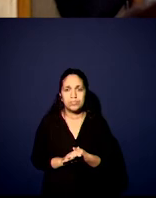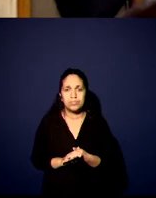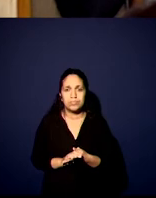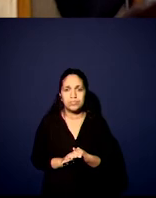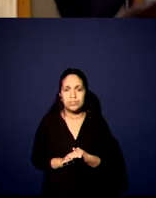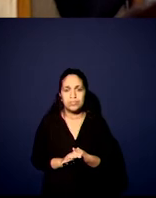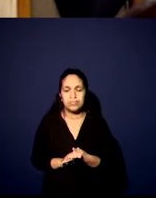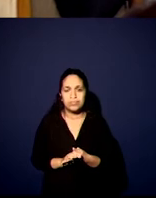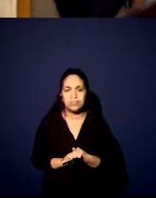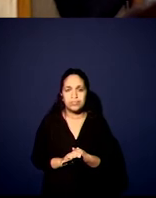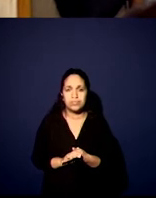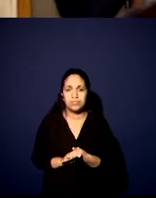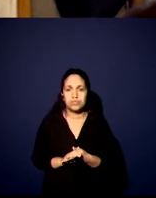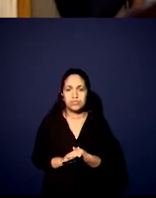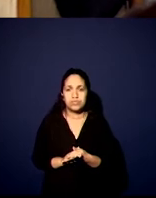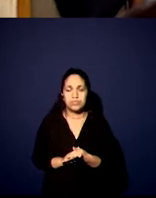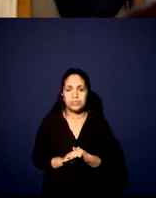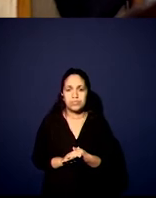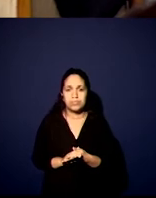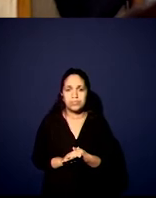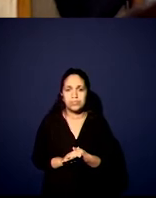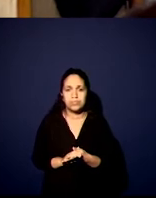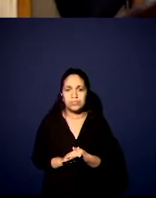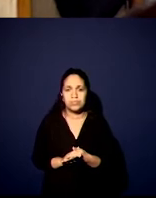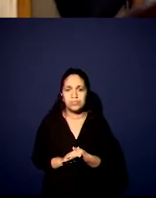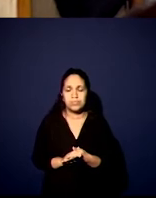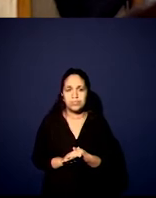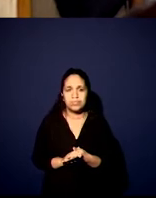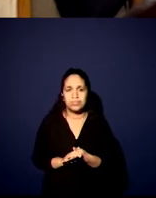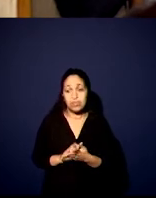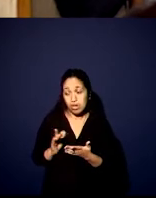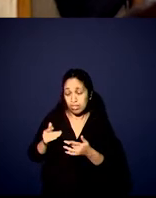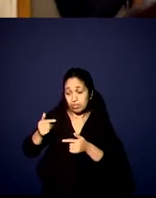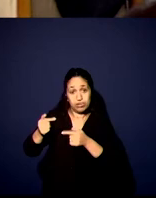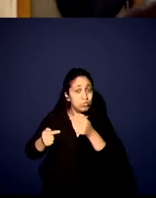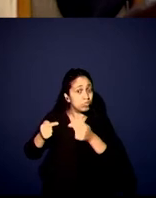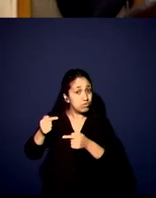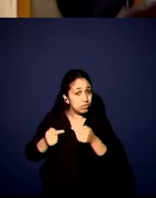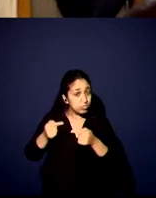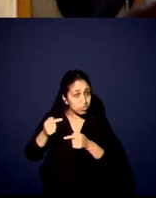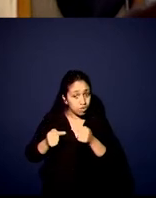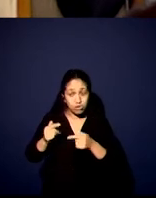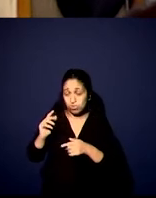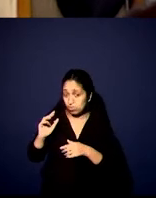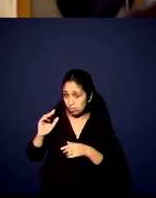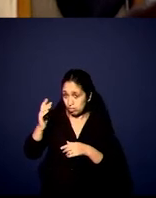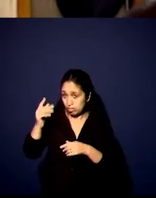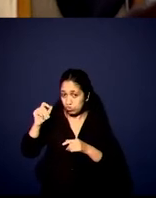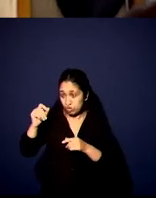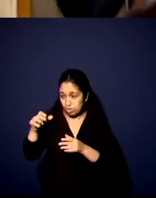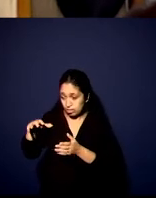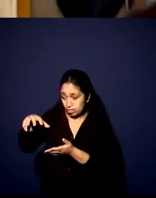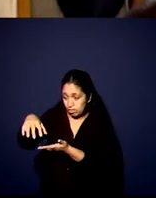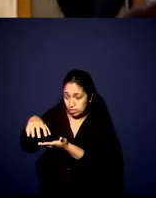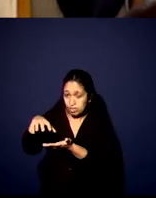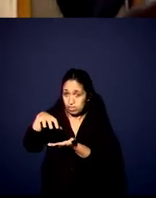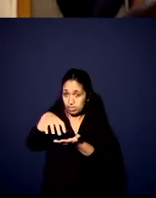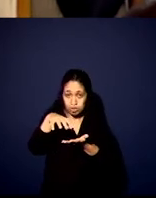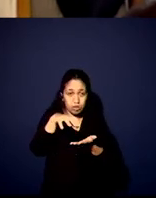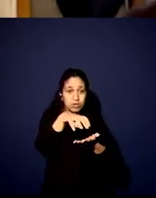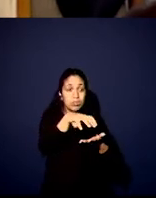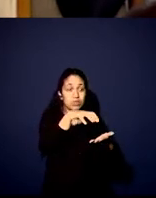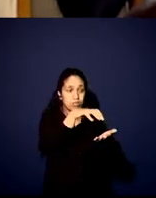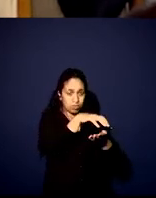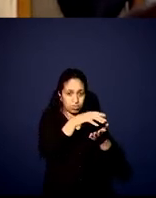o funcionamento as discussões que são feitas a níveis de agências depois que você é alérgica